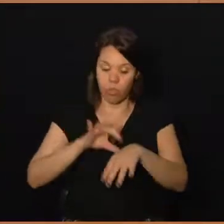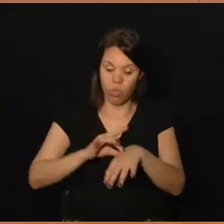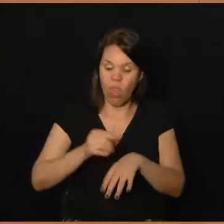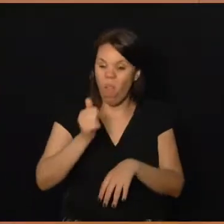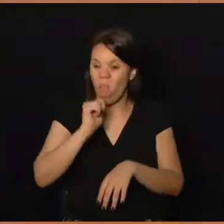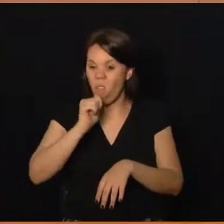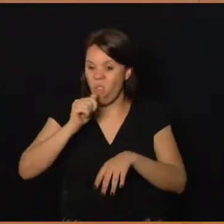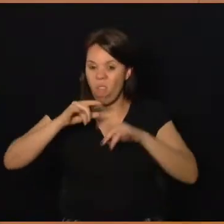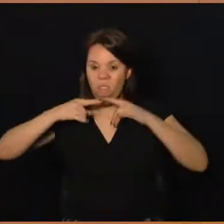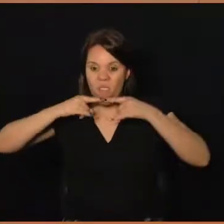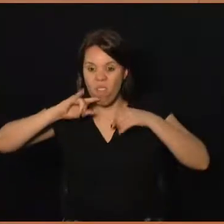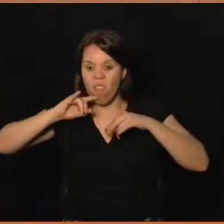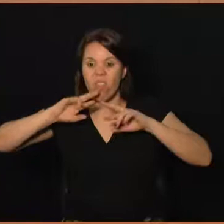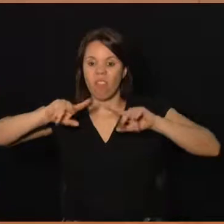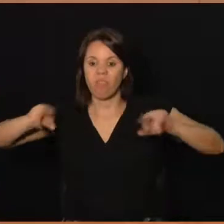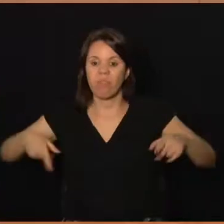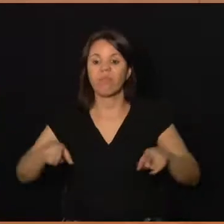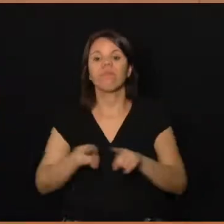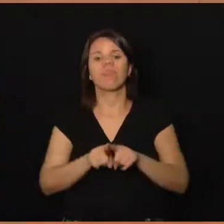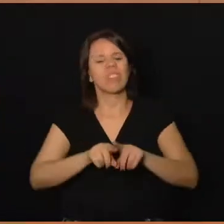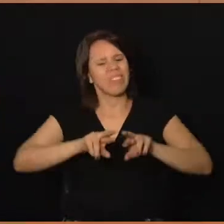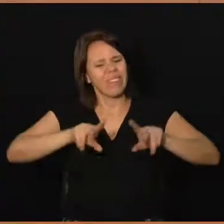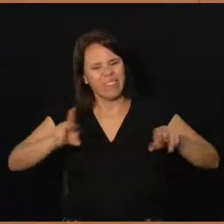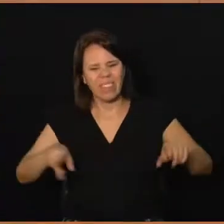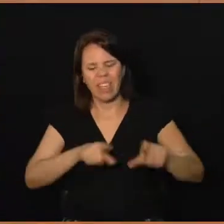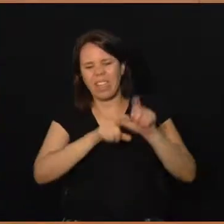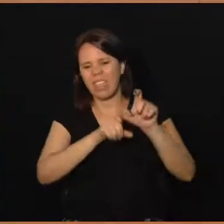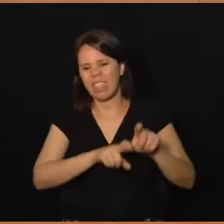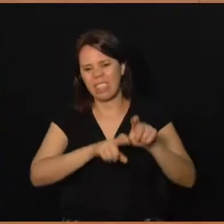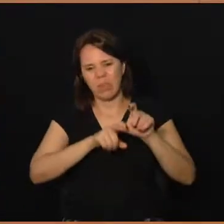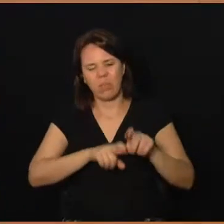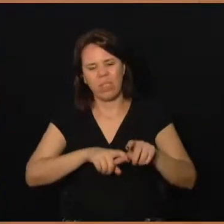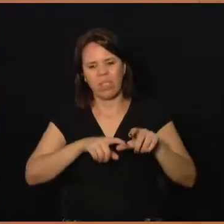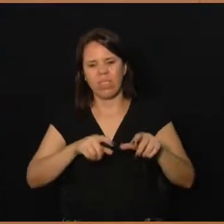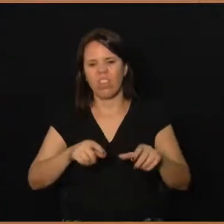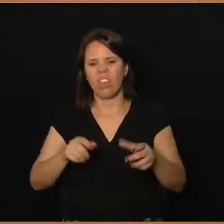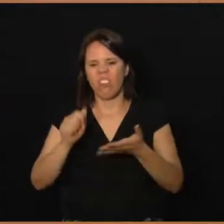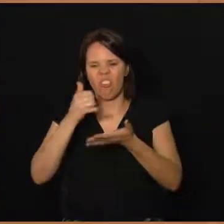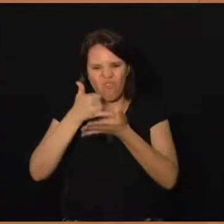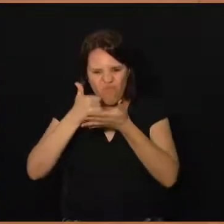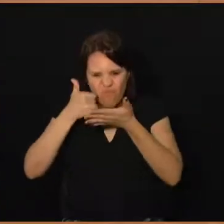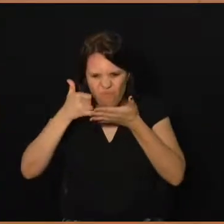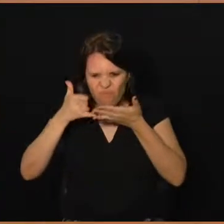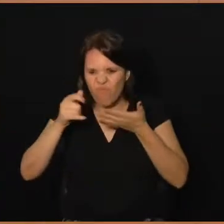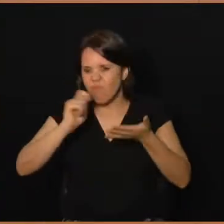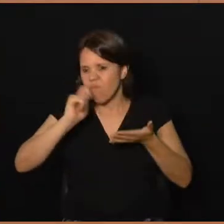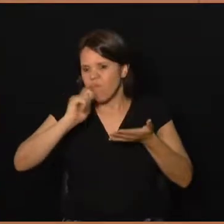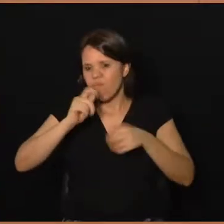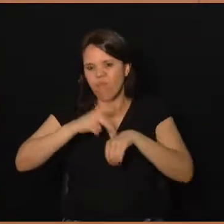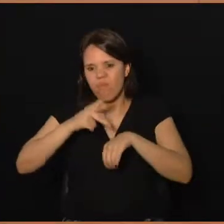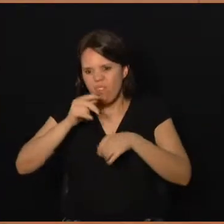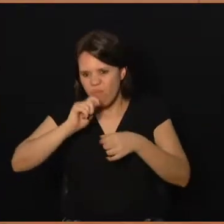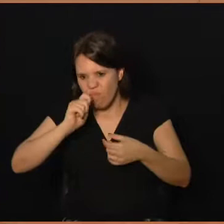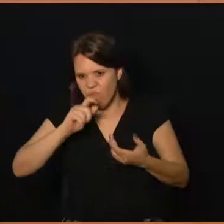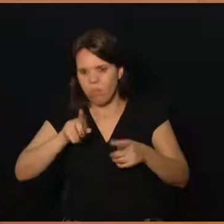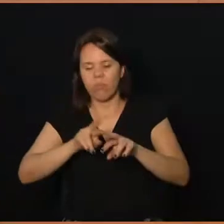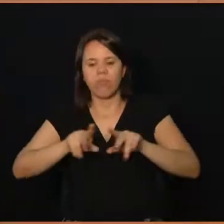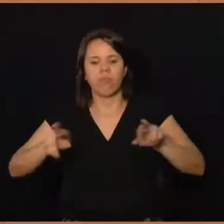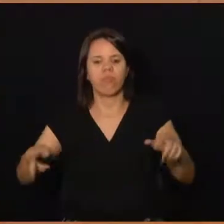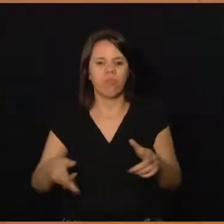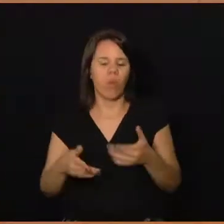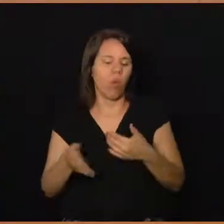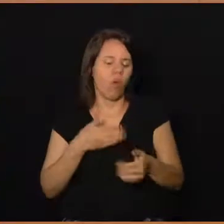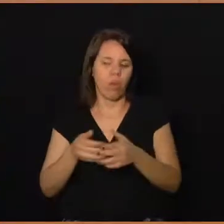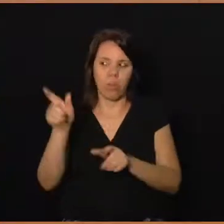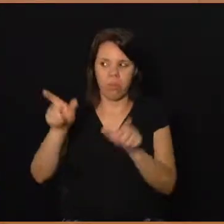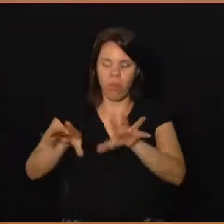alcoolismo, como também a dependência de outras substâncias, cocaína, crack, né, porque a droga ela pega qualquer